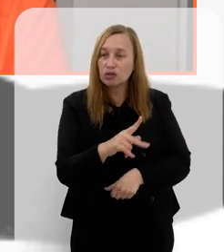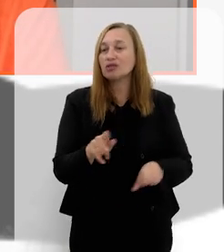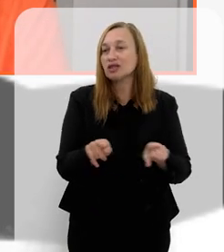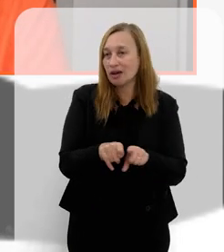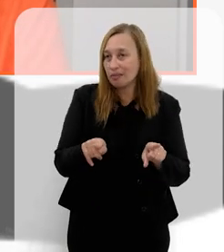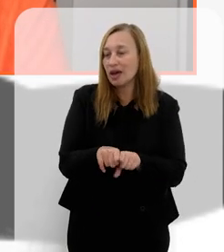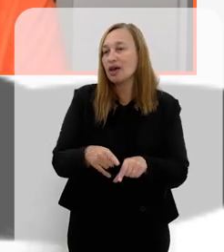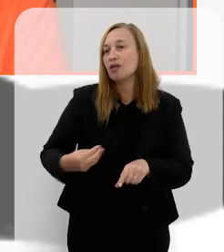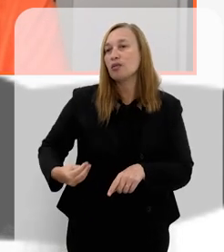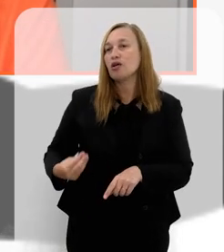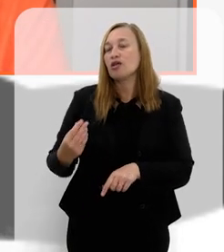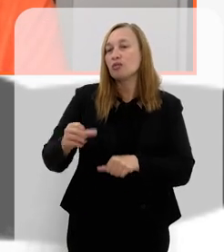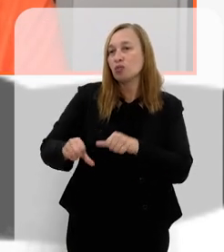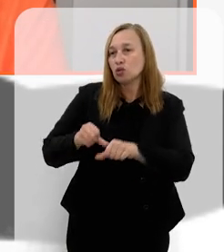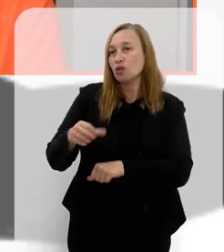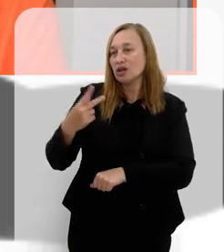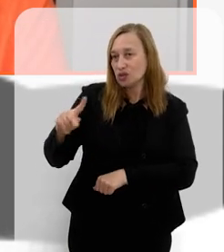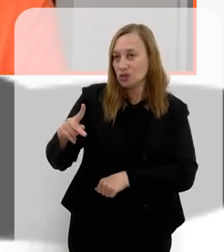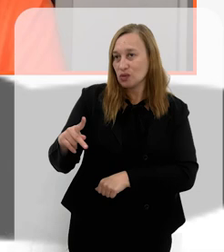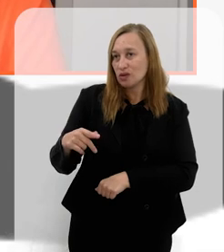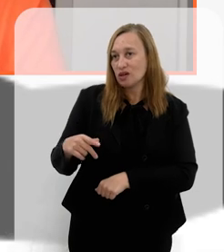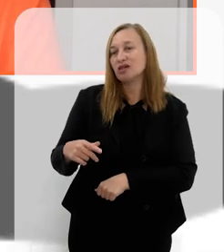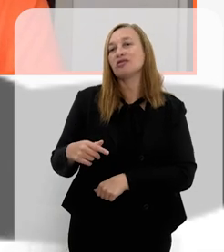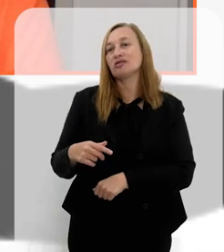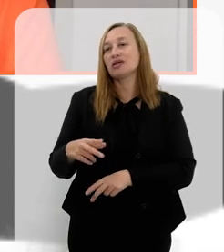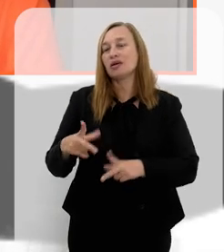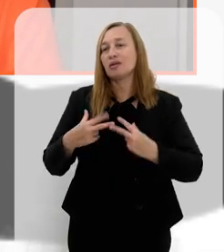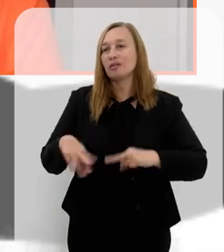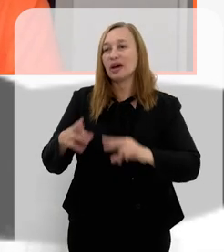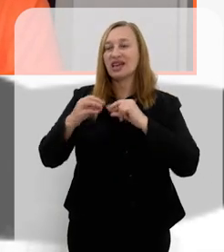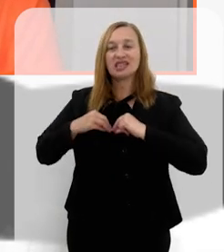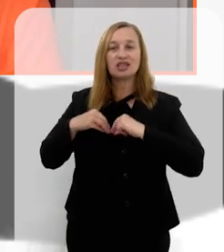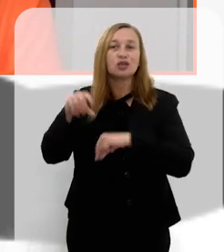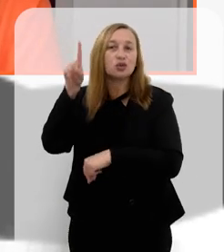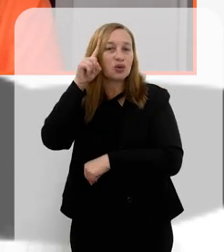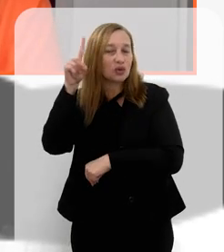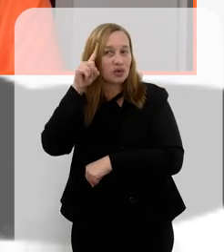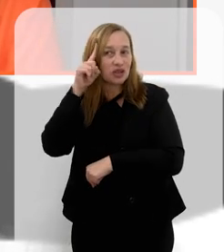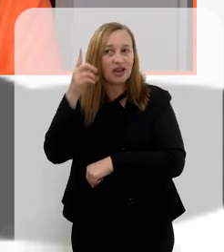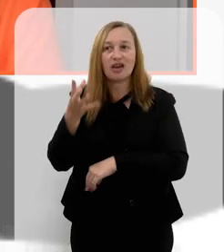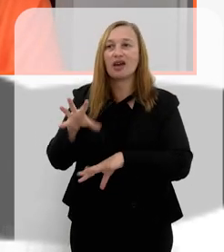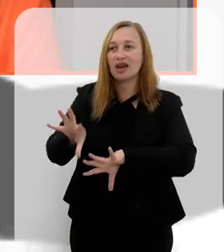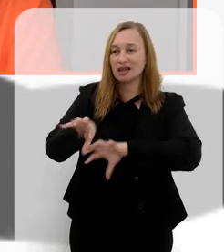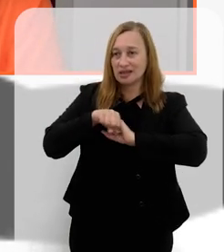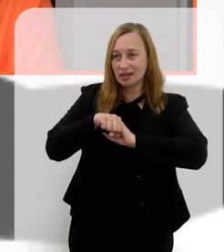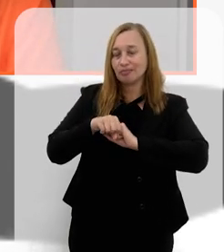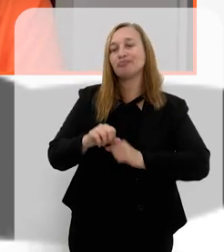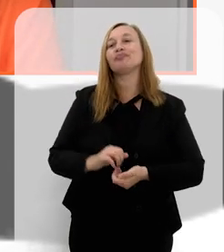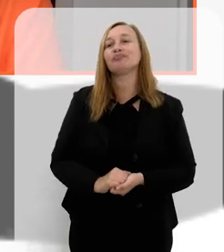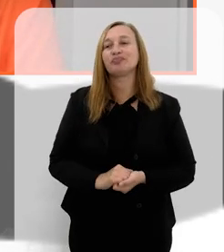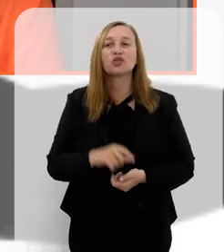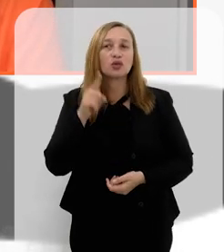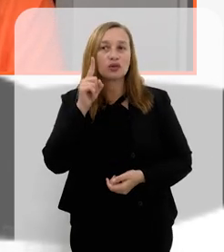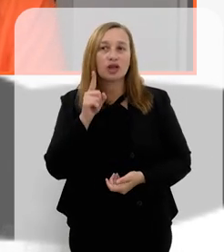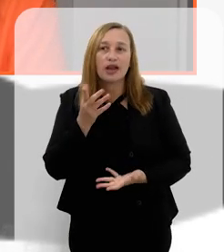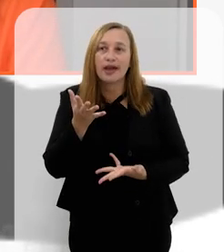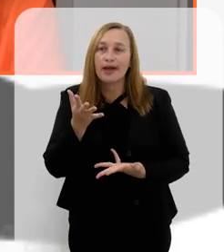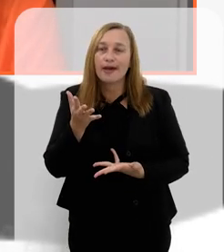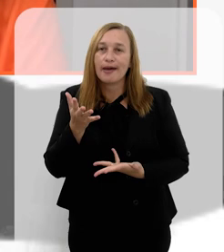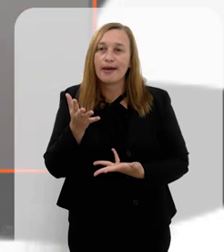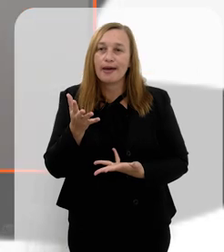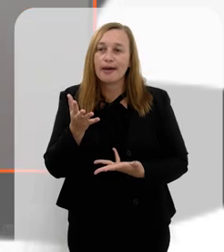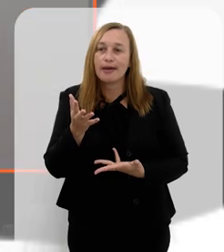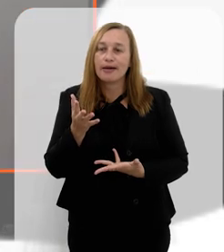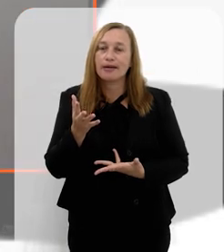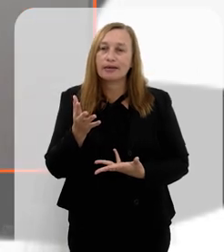mudou a sua. Você é uma beneficiária? Nossa, eu me sinto diariamente. Diariamente. É